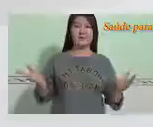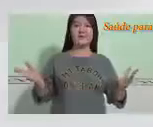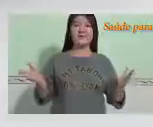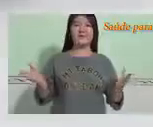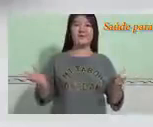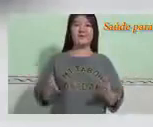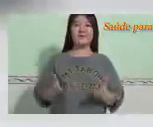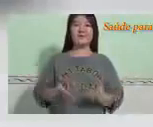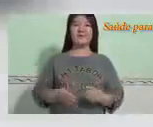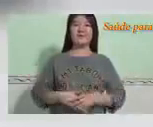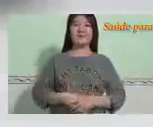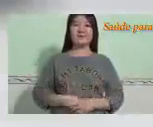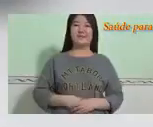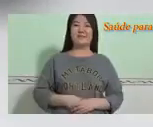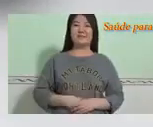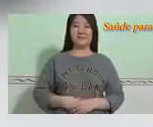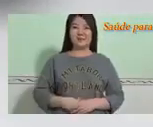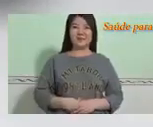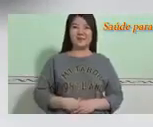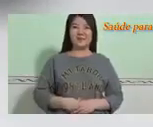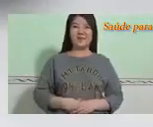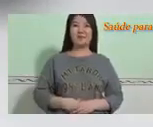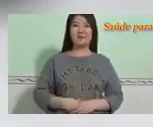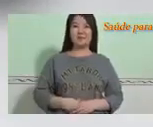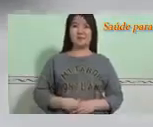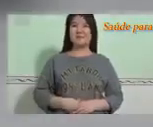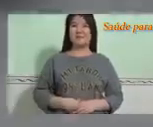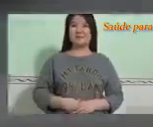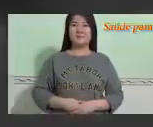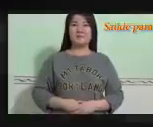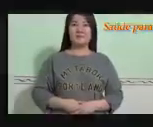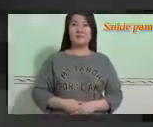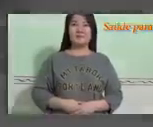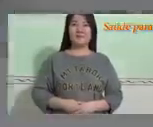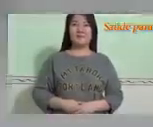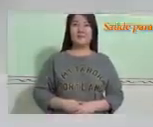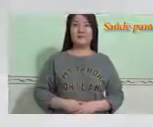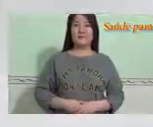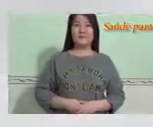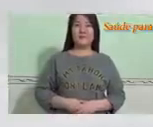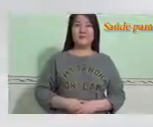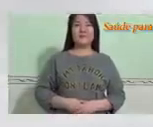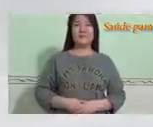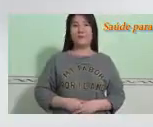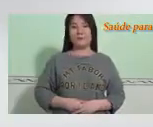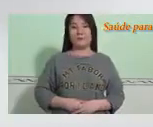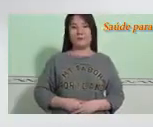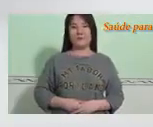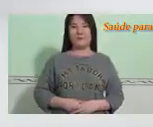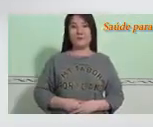A falta de sono ou a dificuldade para dormir bem, diminui a capacidade de concentração durante o dia,